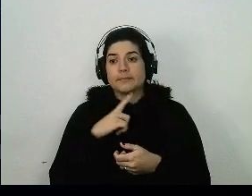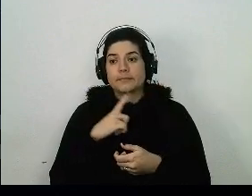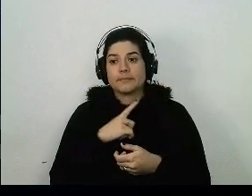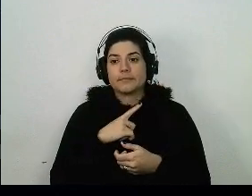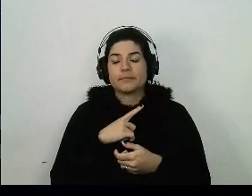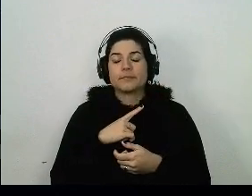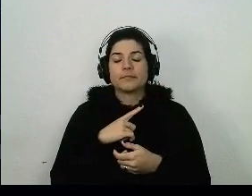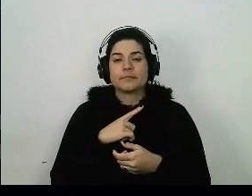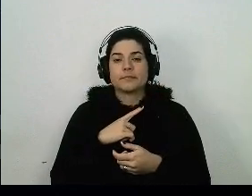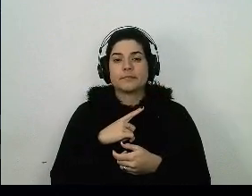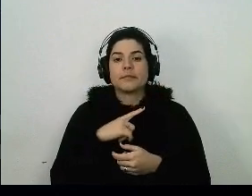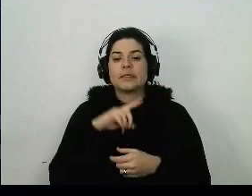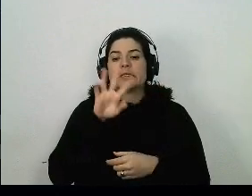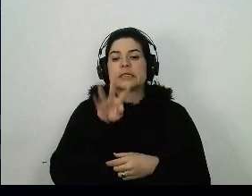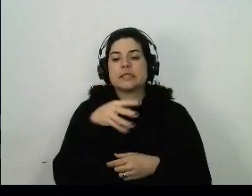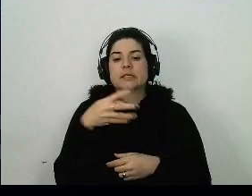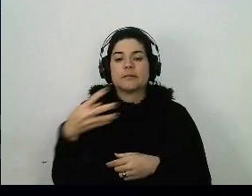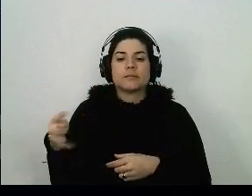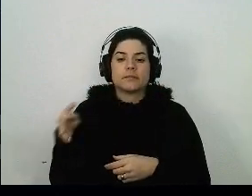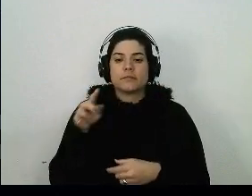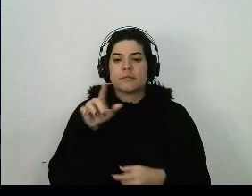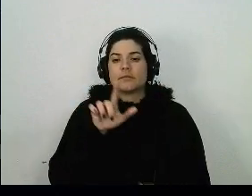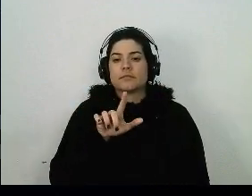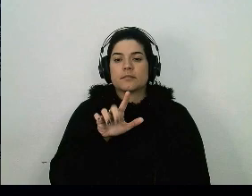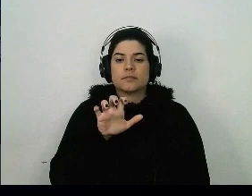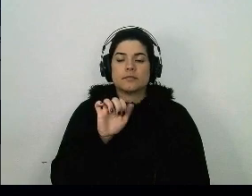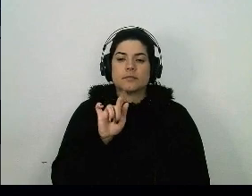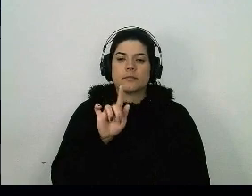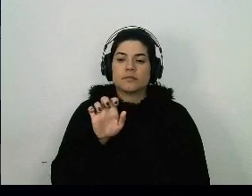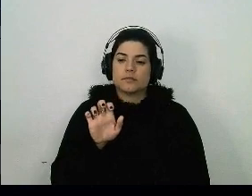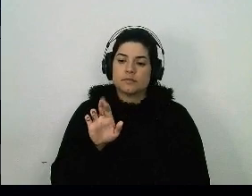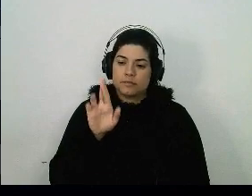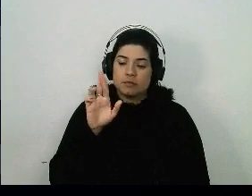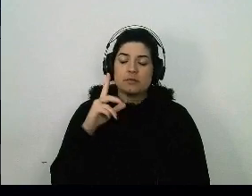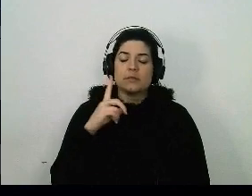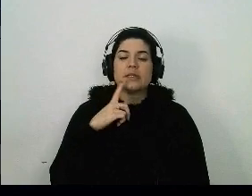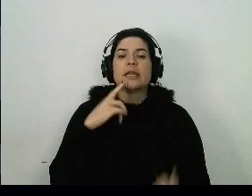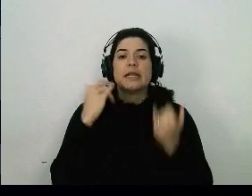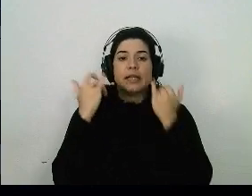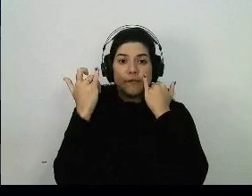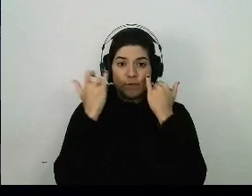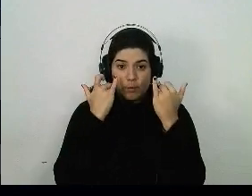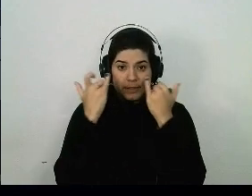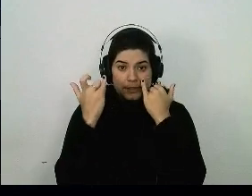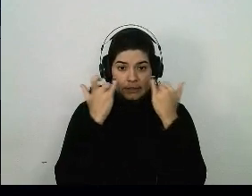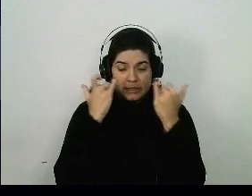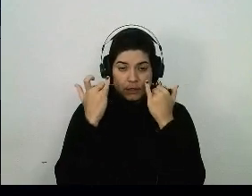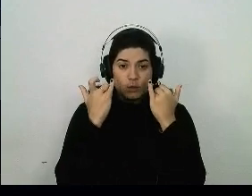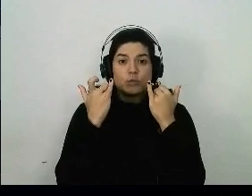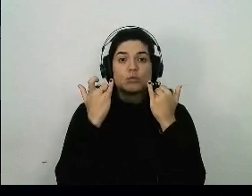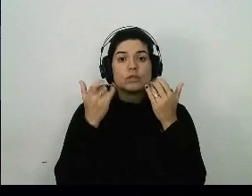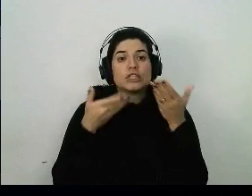uma tabela ledger, que ela vai ter as informações das transações,